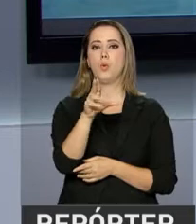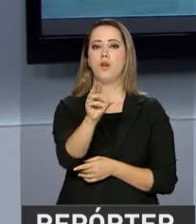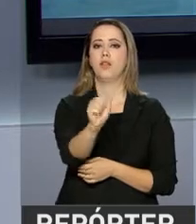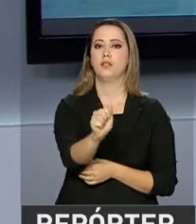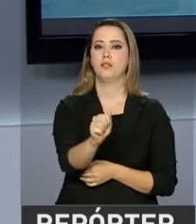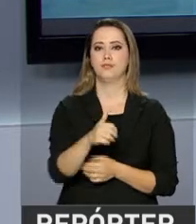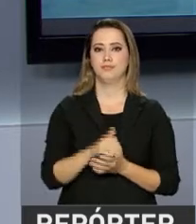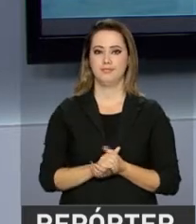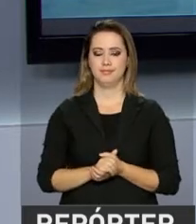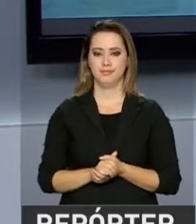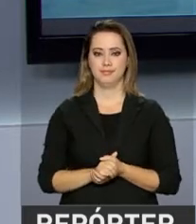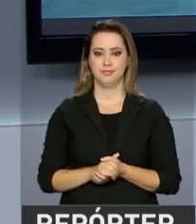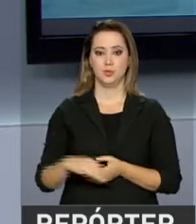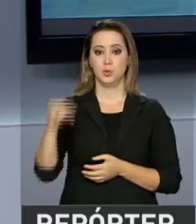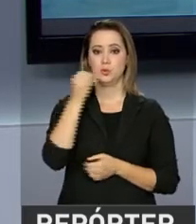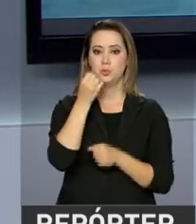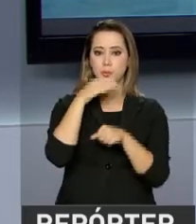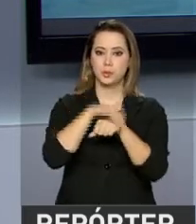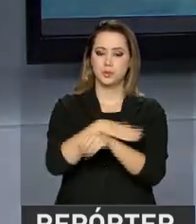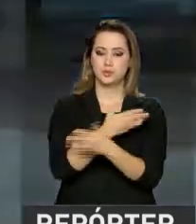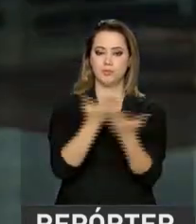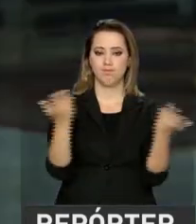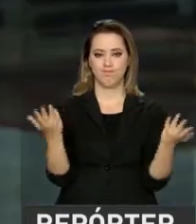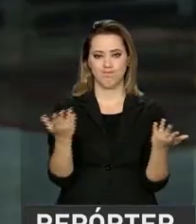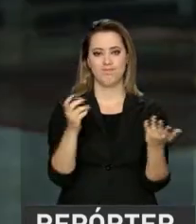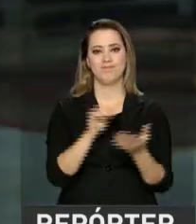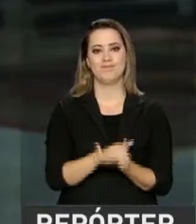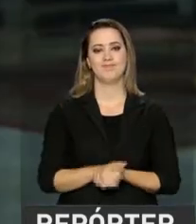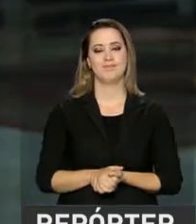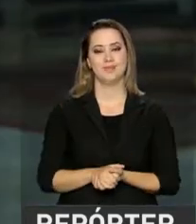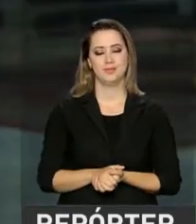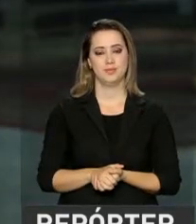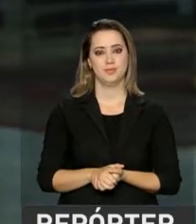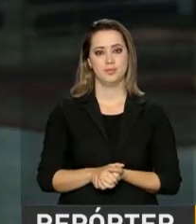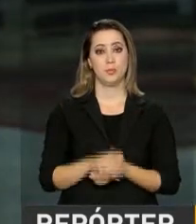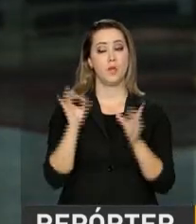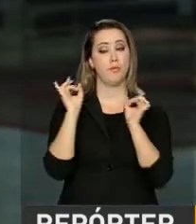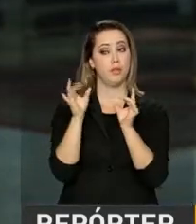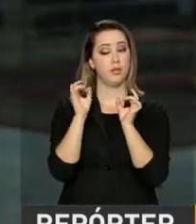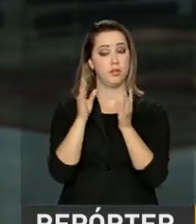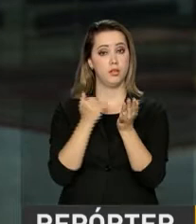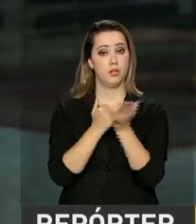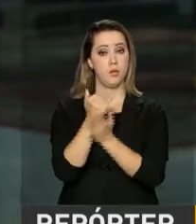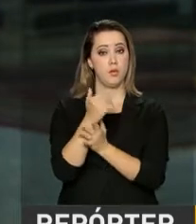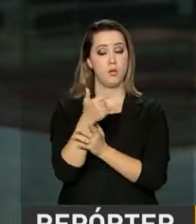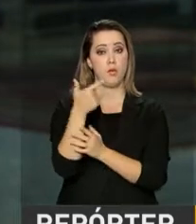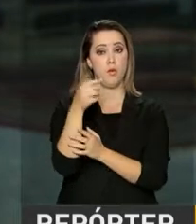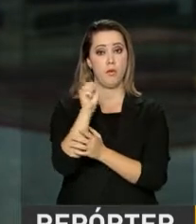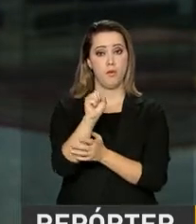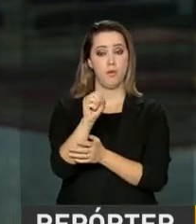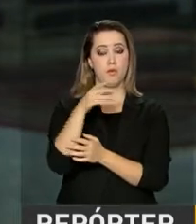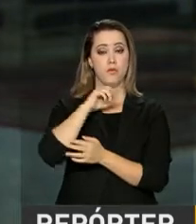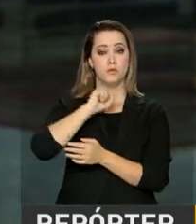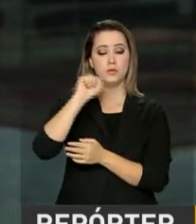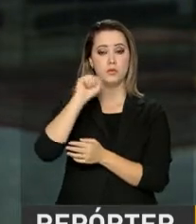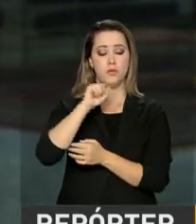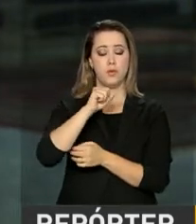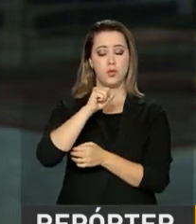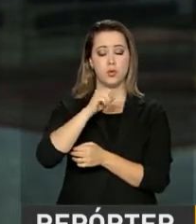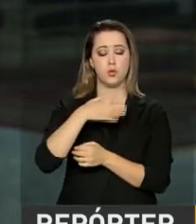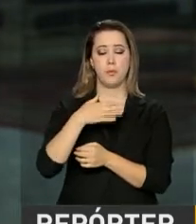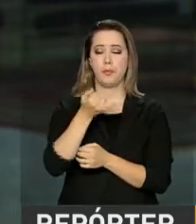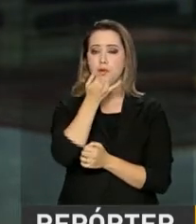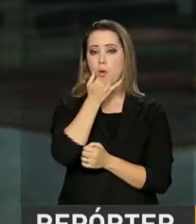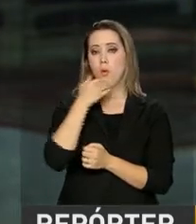noite para você. Olá, Roberto. Boa noite a todos. O leilão está marcado para o dia 28 de agosto. Os